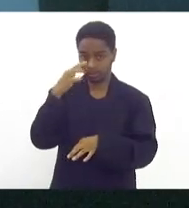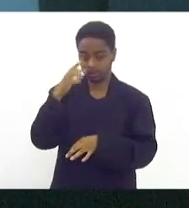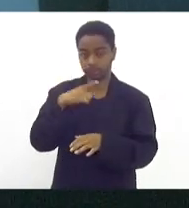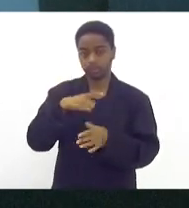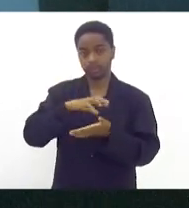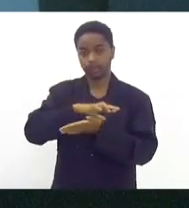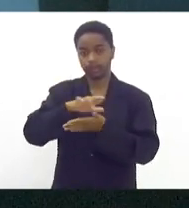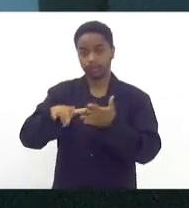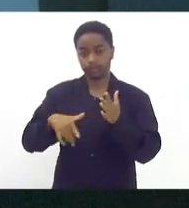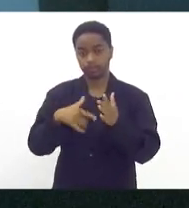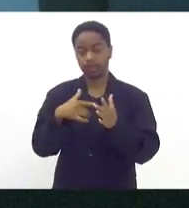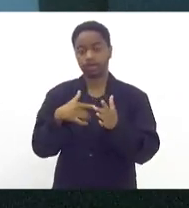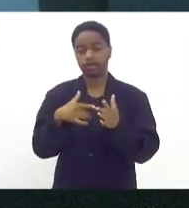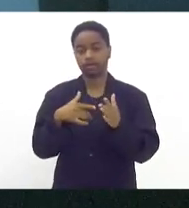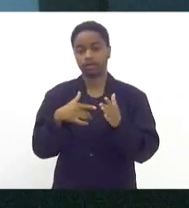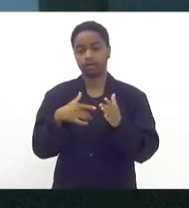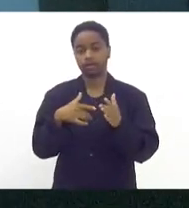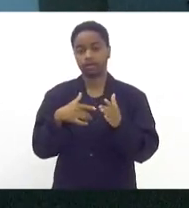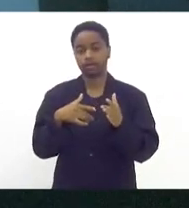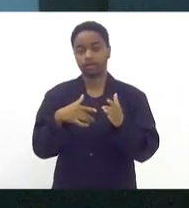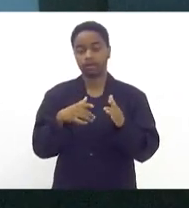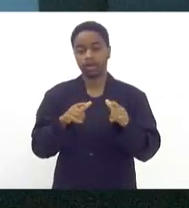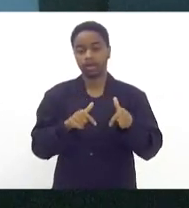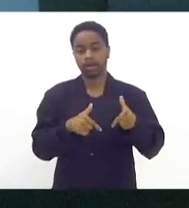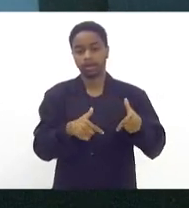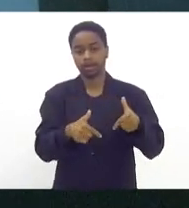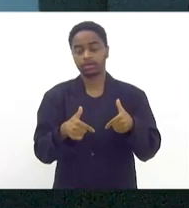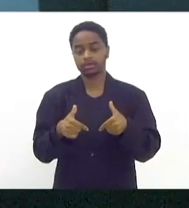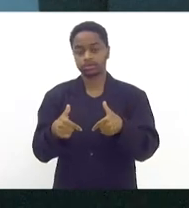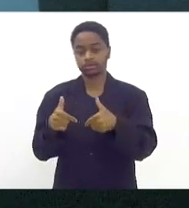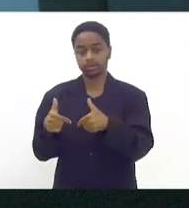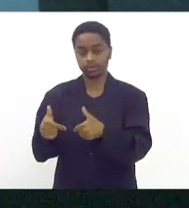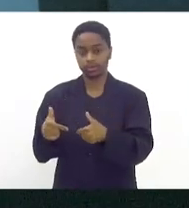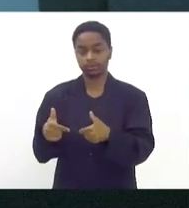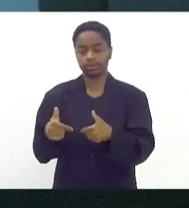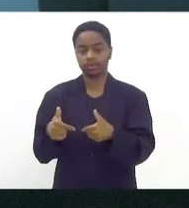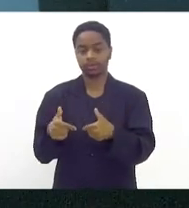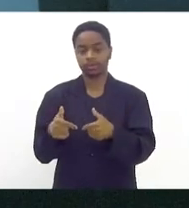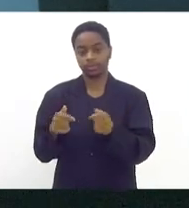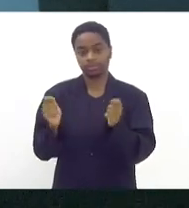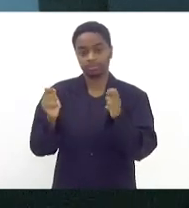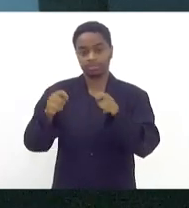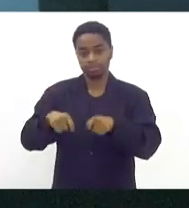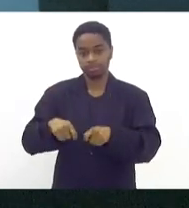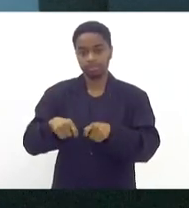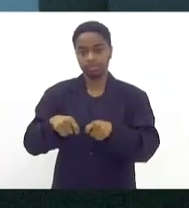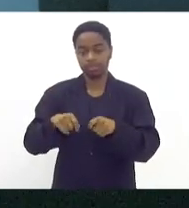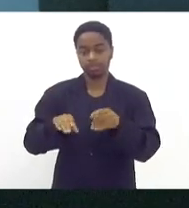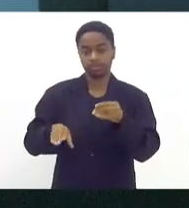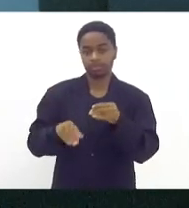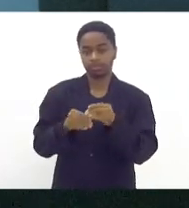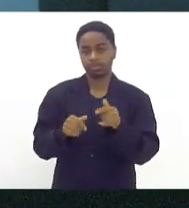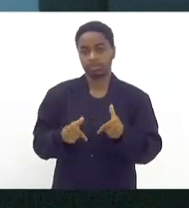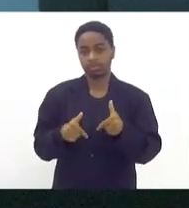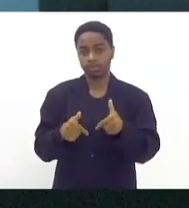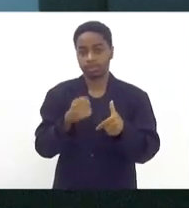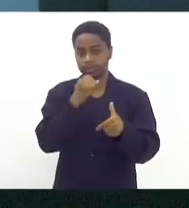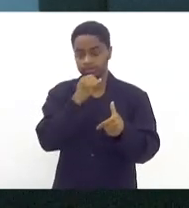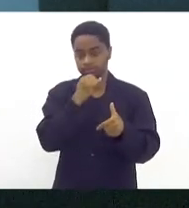várias ações saneadoras medidas saneadoras que podem ser implementadas